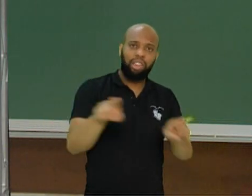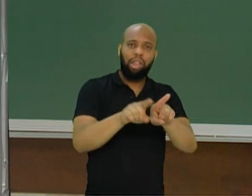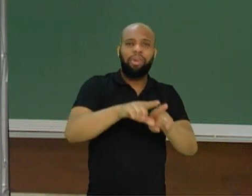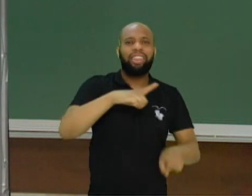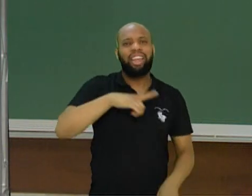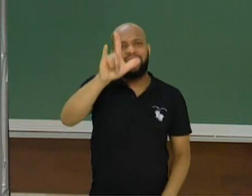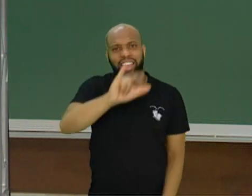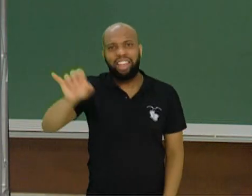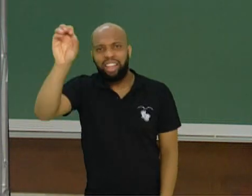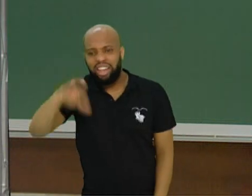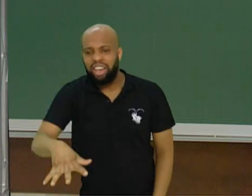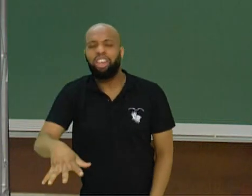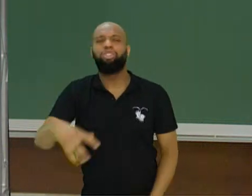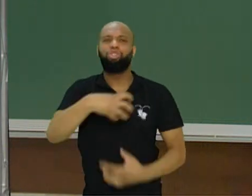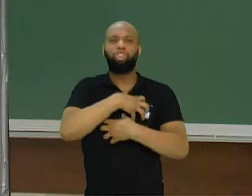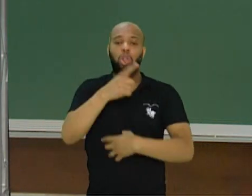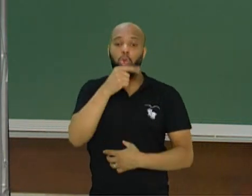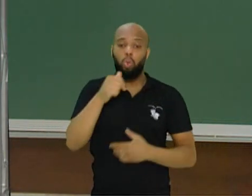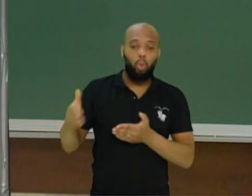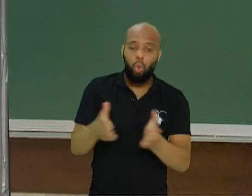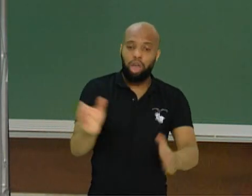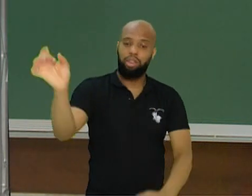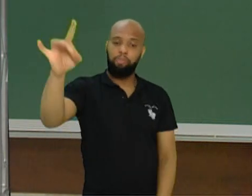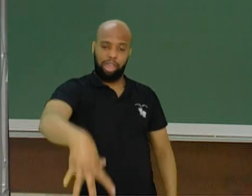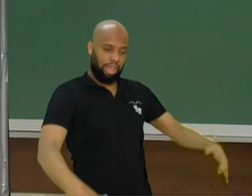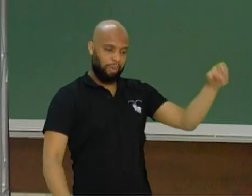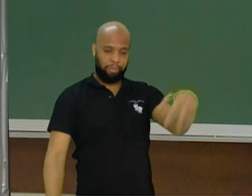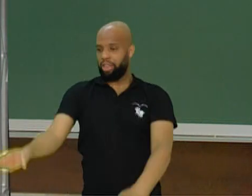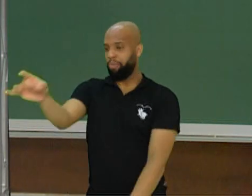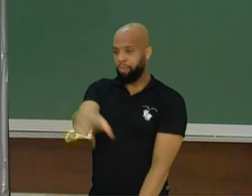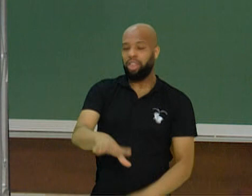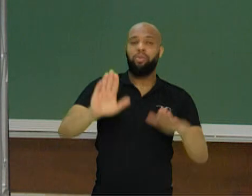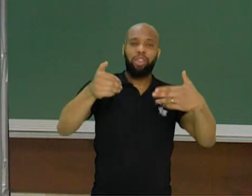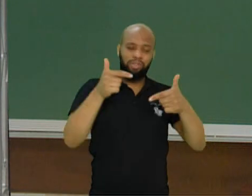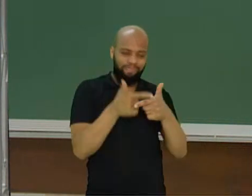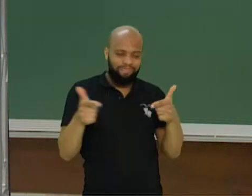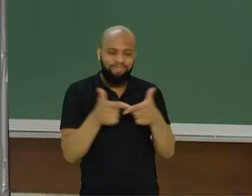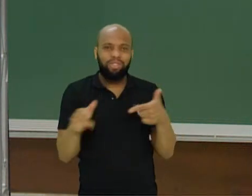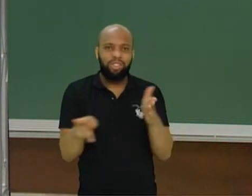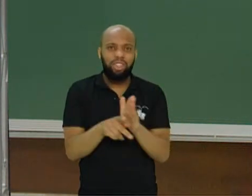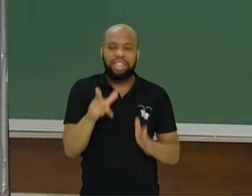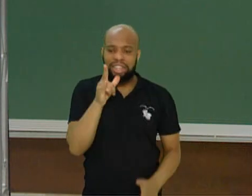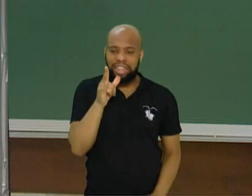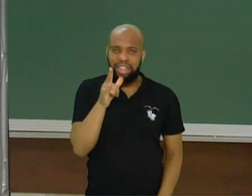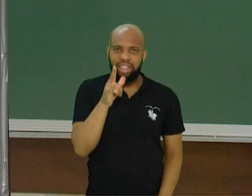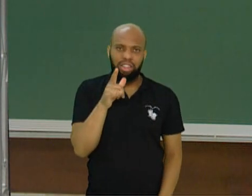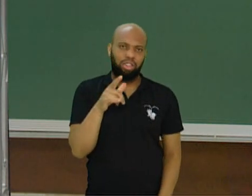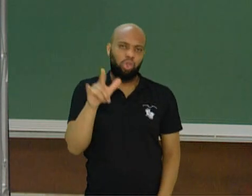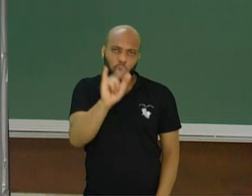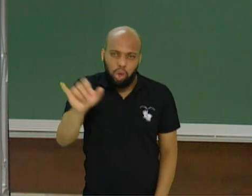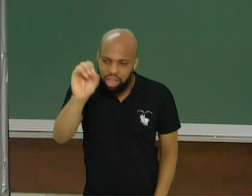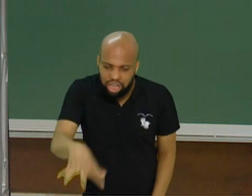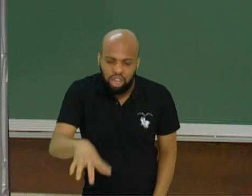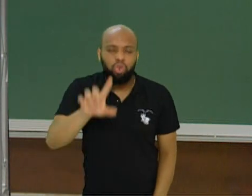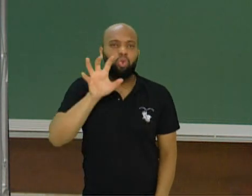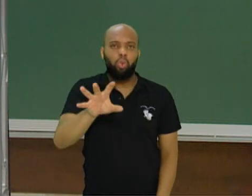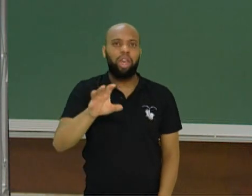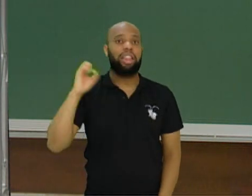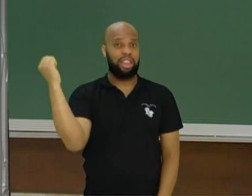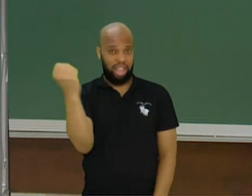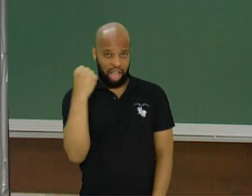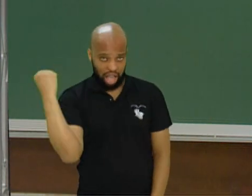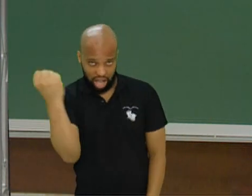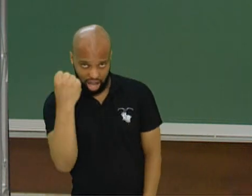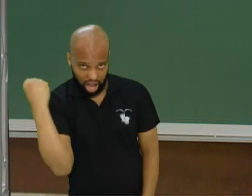sendo jogado na água. Então, a questão do lixo, ela é uma questão bastante grave, bastante